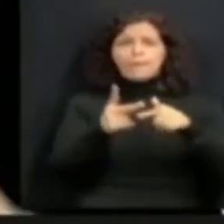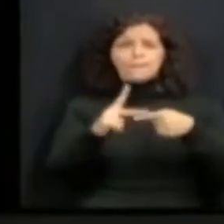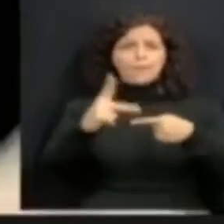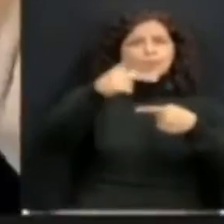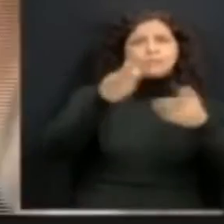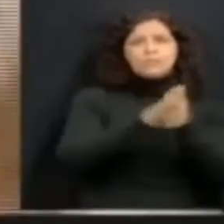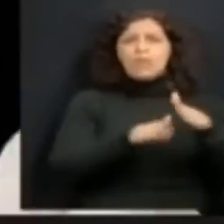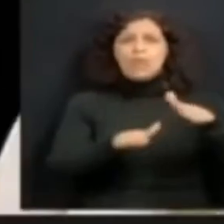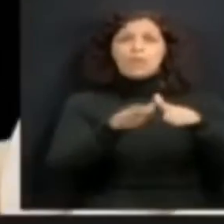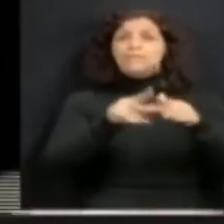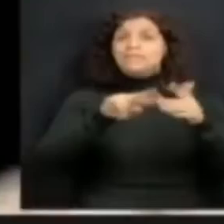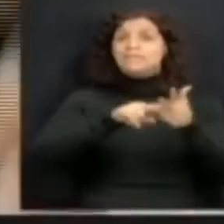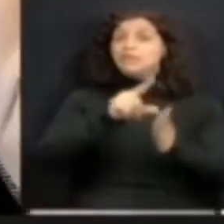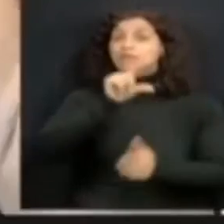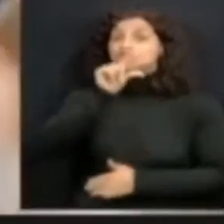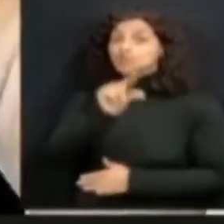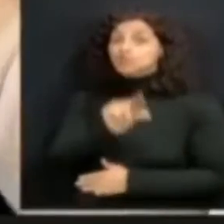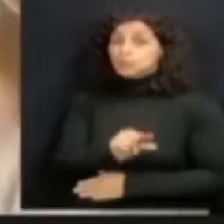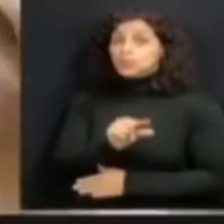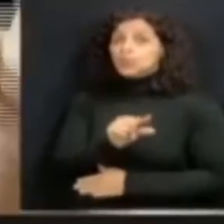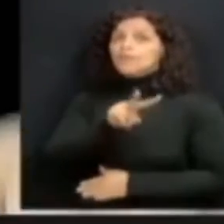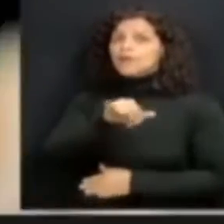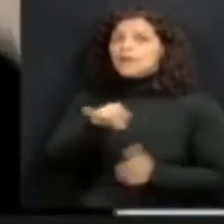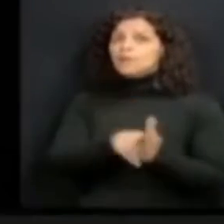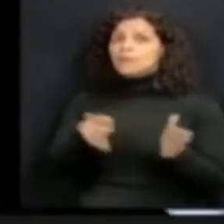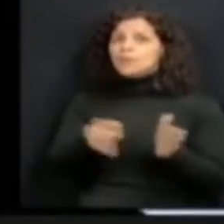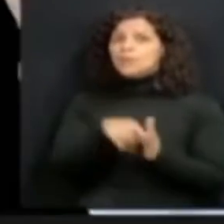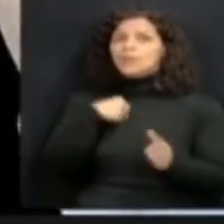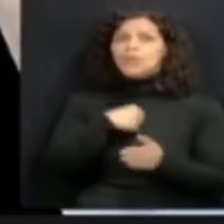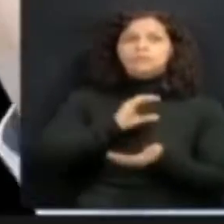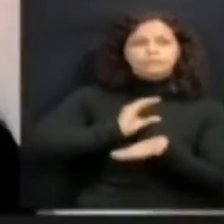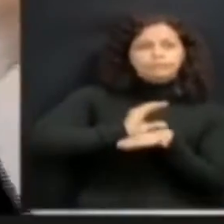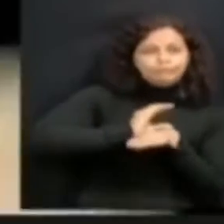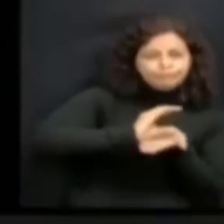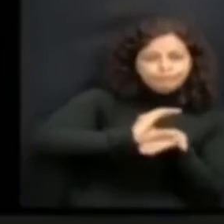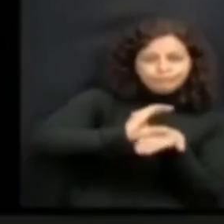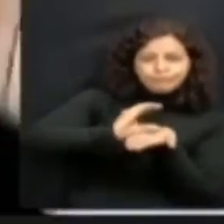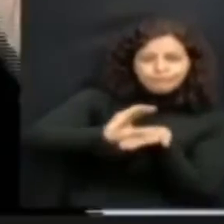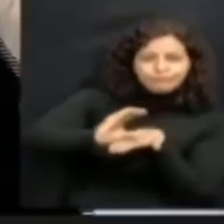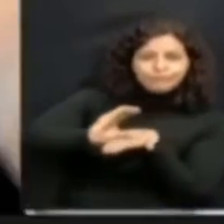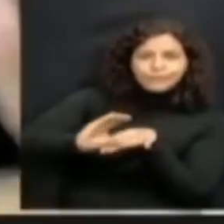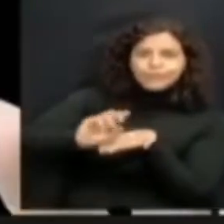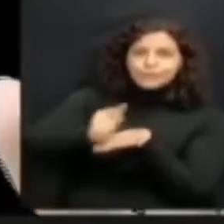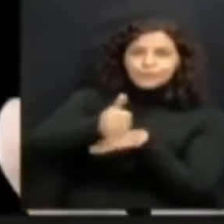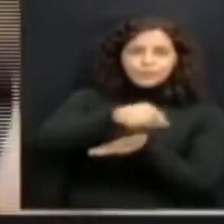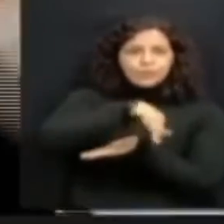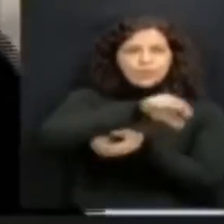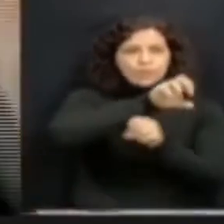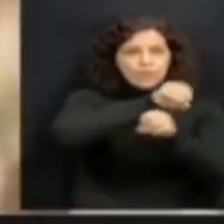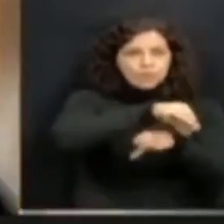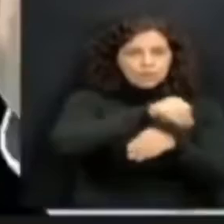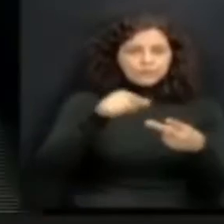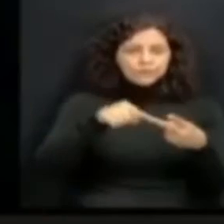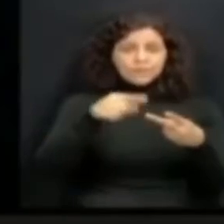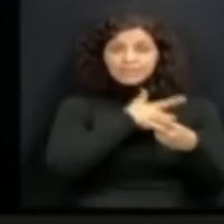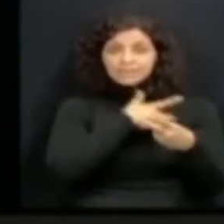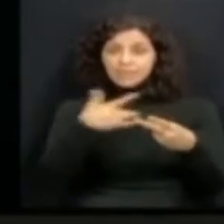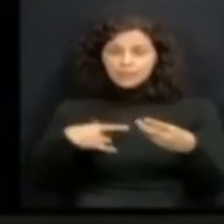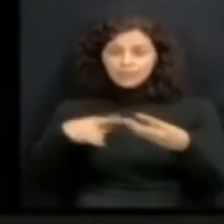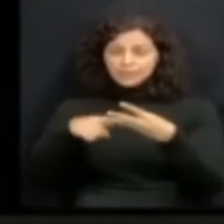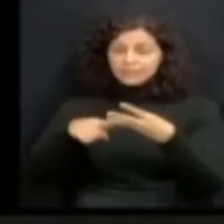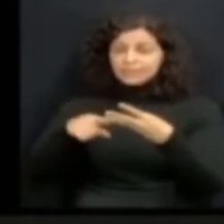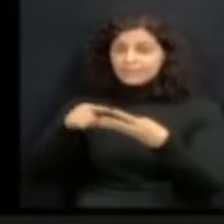mais ainda, vai diminuir a atuação do Estado nas áreas essenciais de educação, saúde e